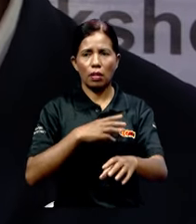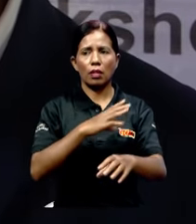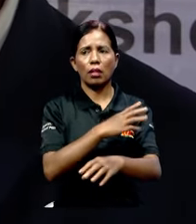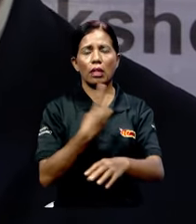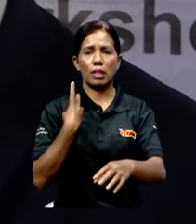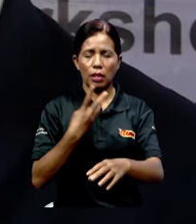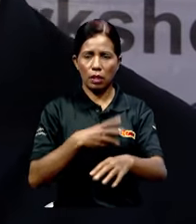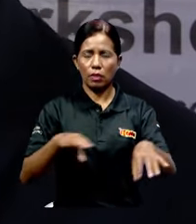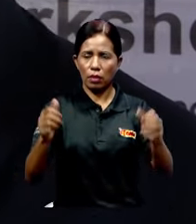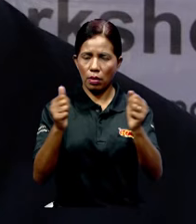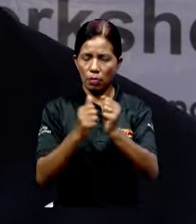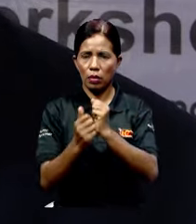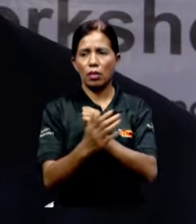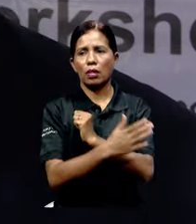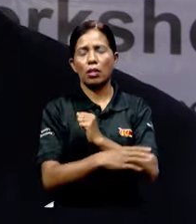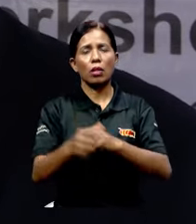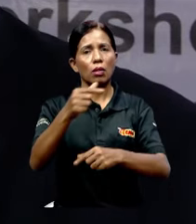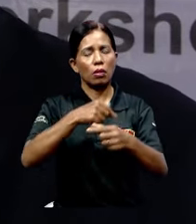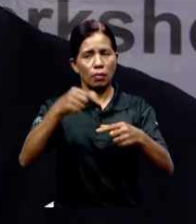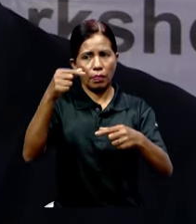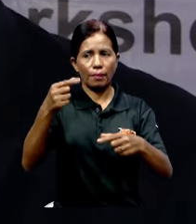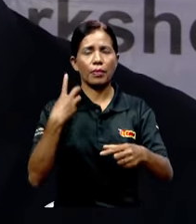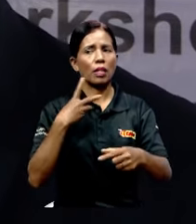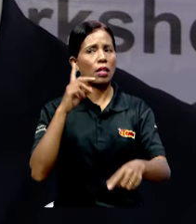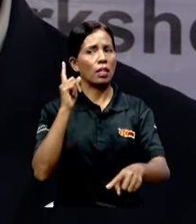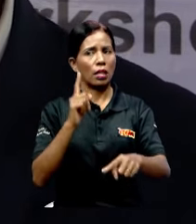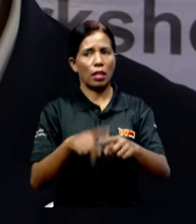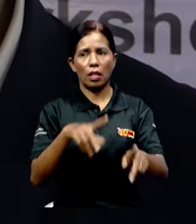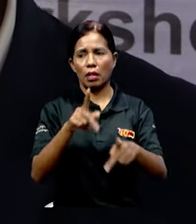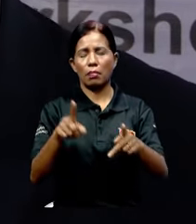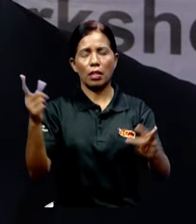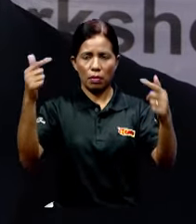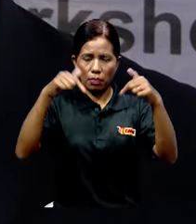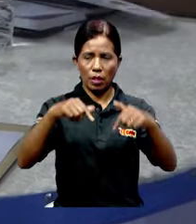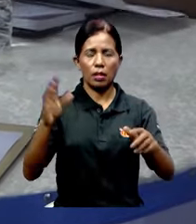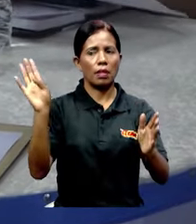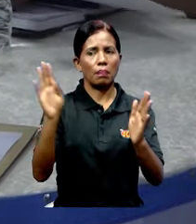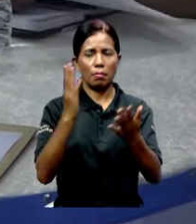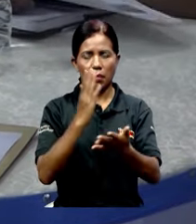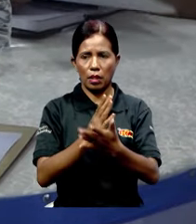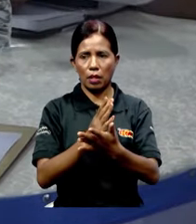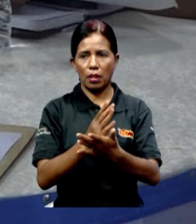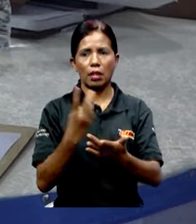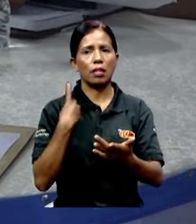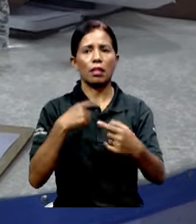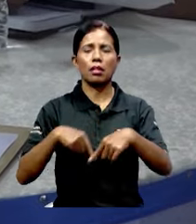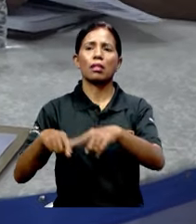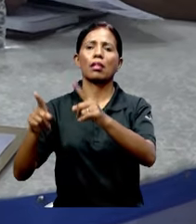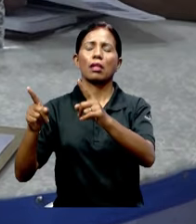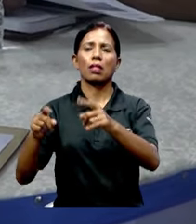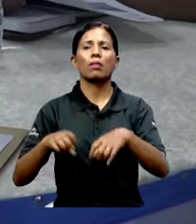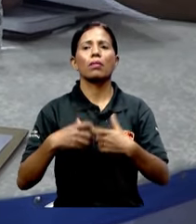e ta comércio global. Então, e labele. Emane tama mai ita bandu, mai be ita ne atu sainu